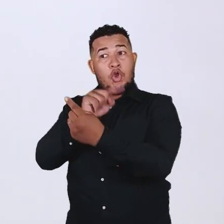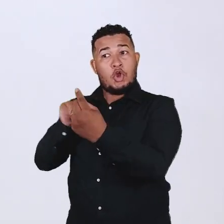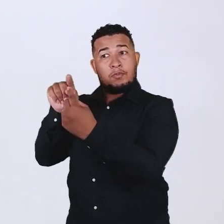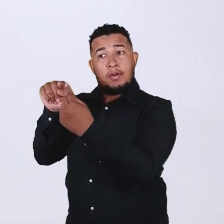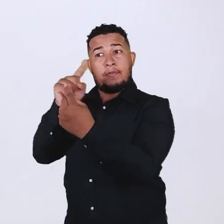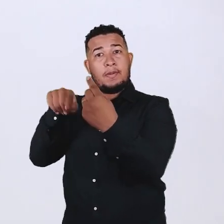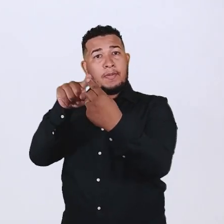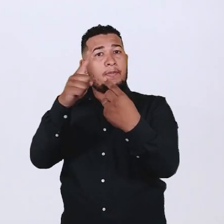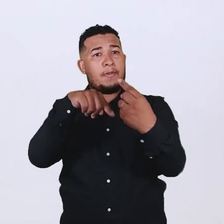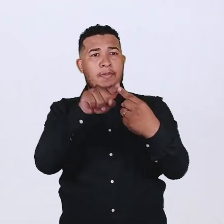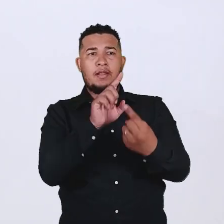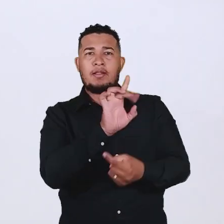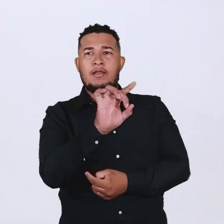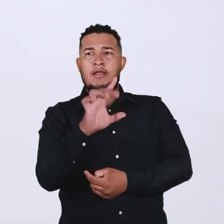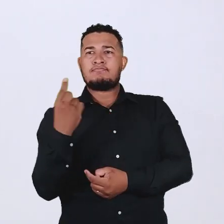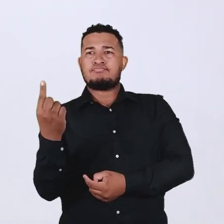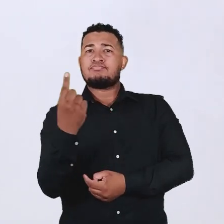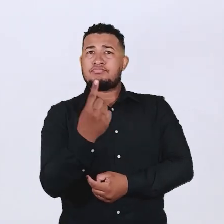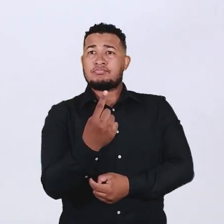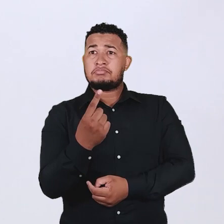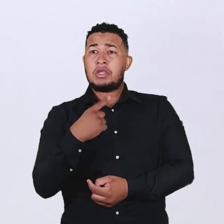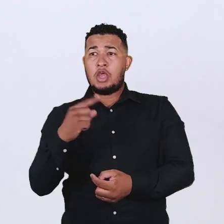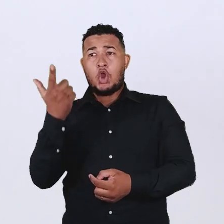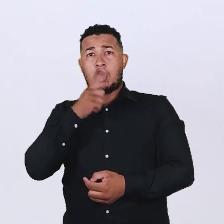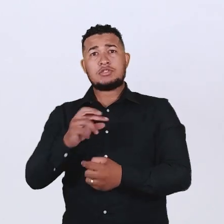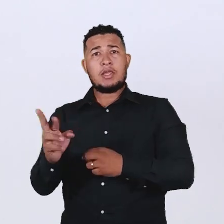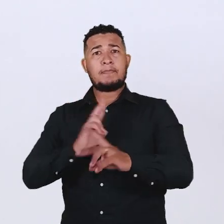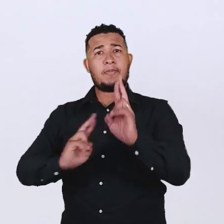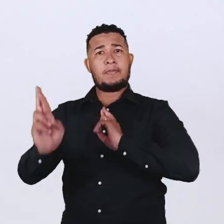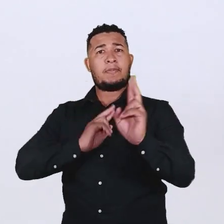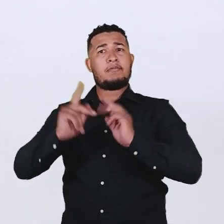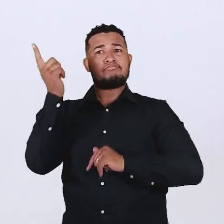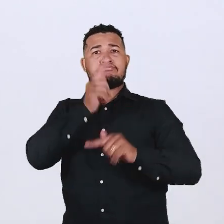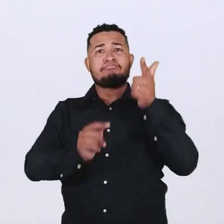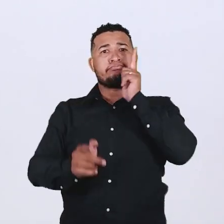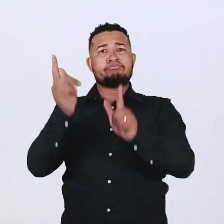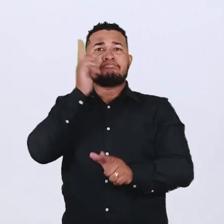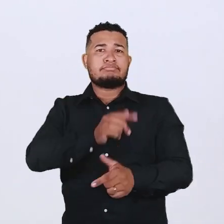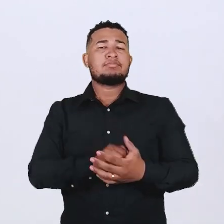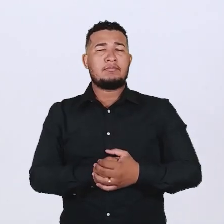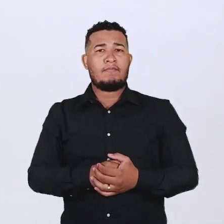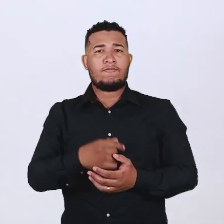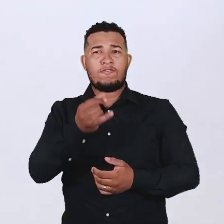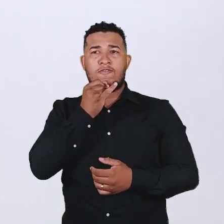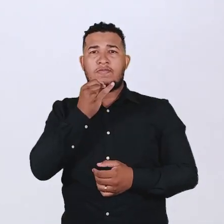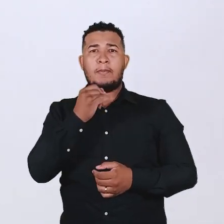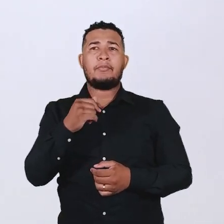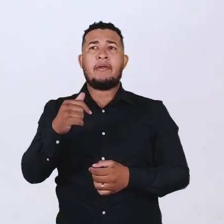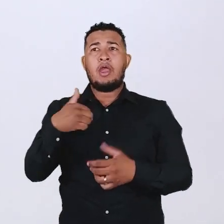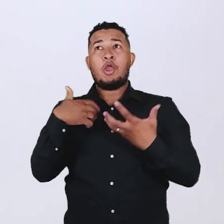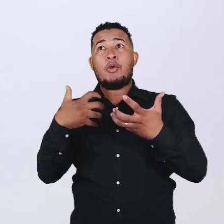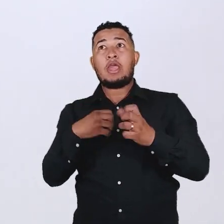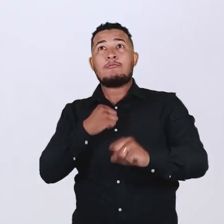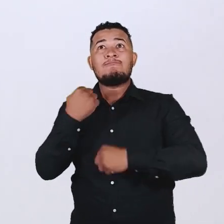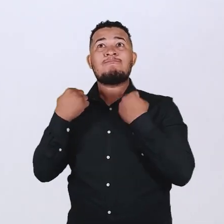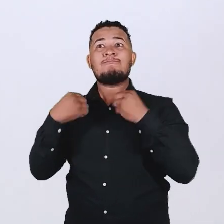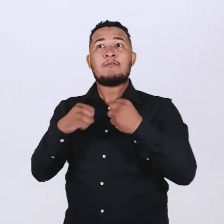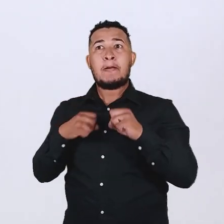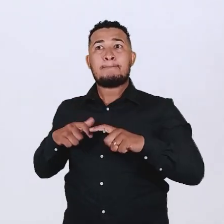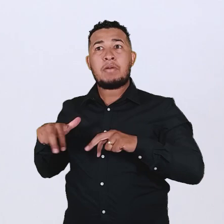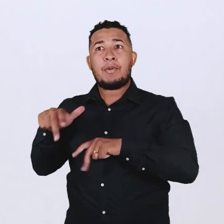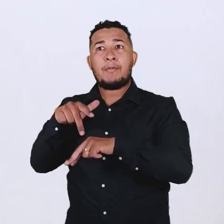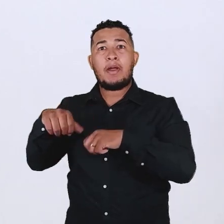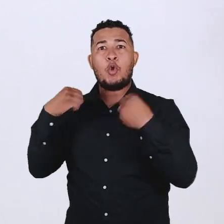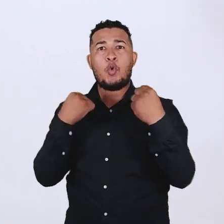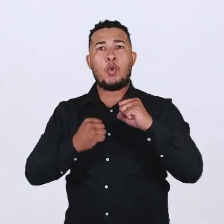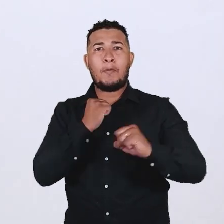nós traçamos essas metas para nós, e estamos conseguindo resultado. Então eu quero participar de uma maratona, mas você não está dando nenhuma